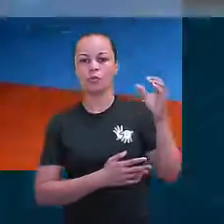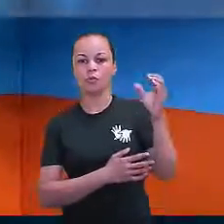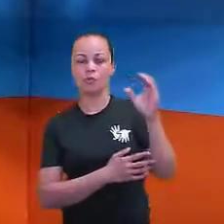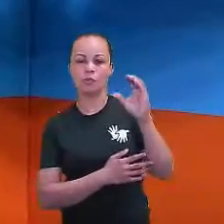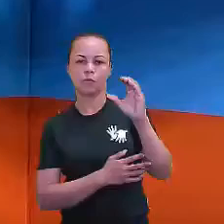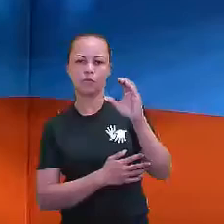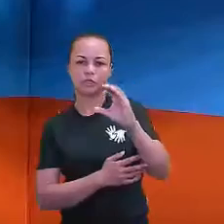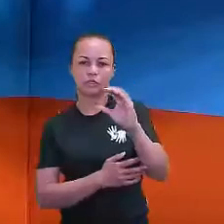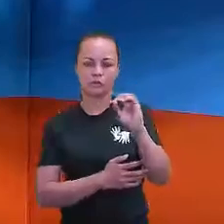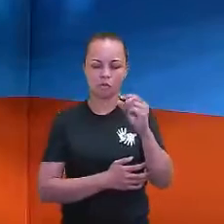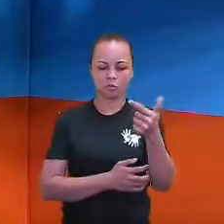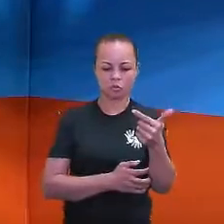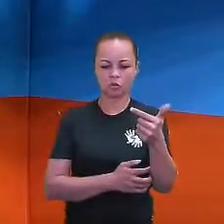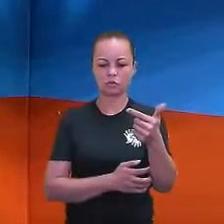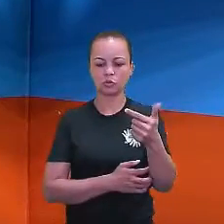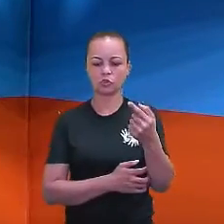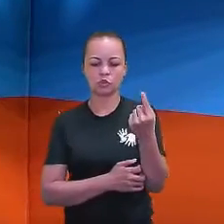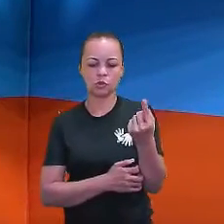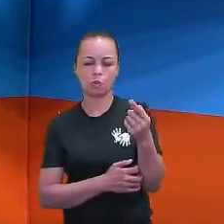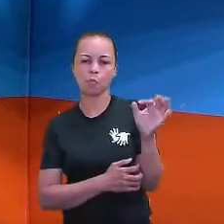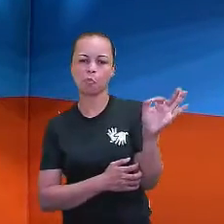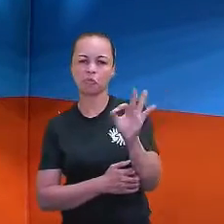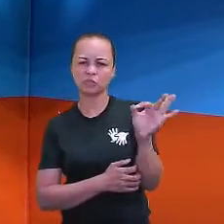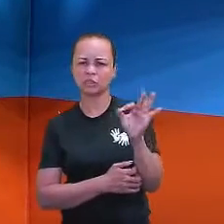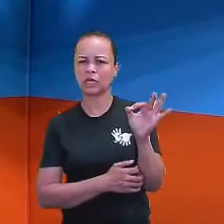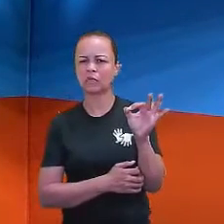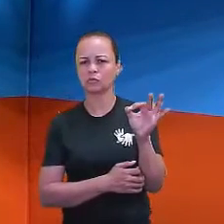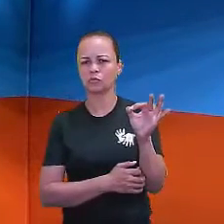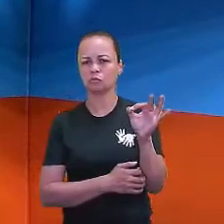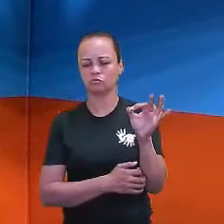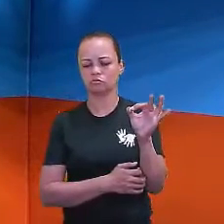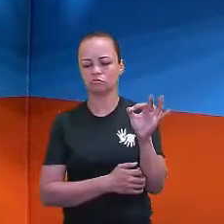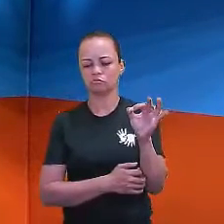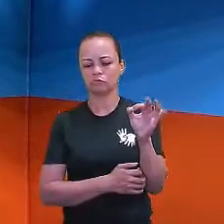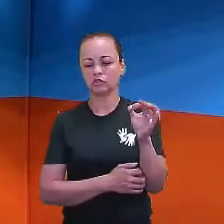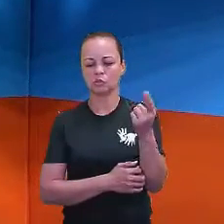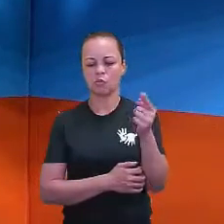torno de menos de 1%. Esse gás carbônico ele vai ser fixado,